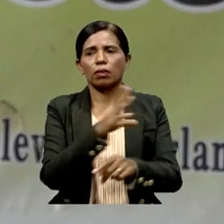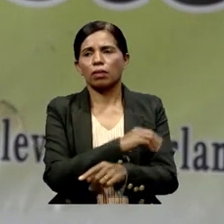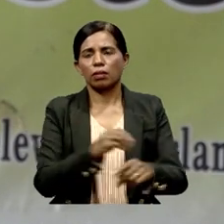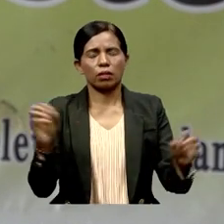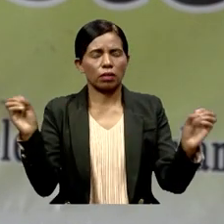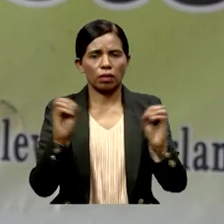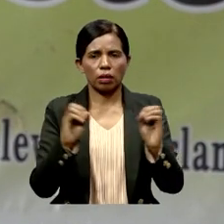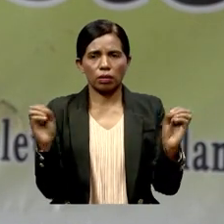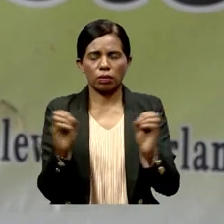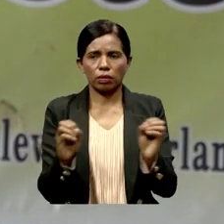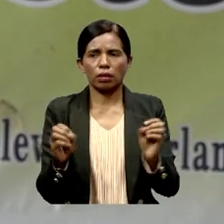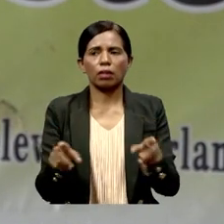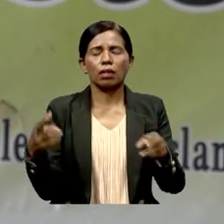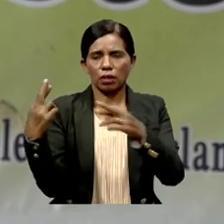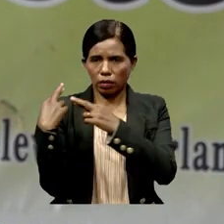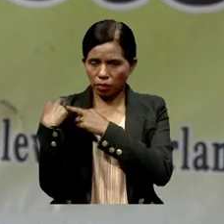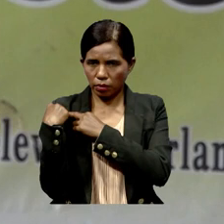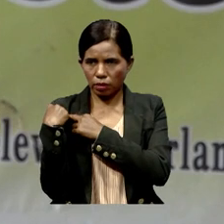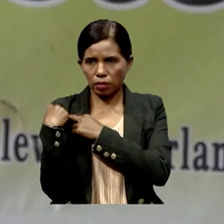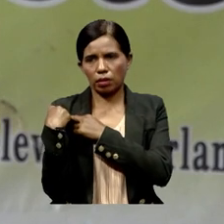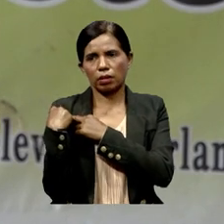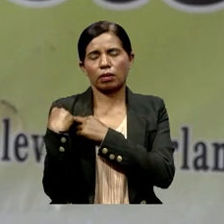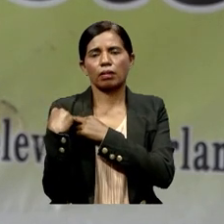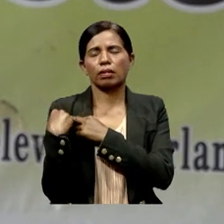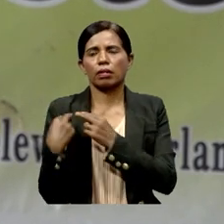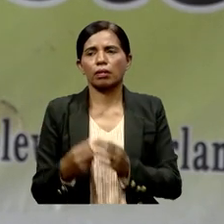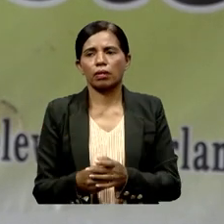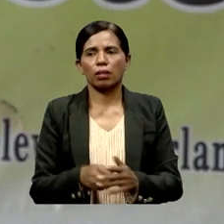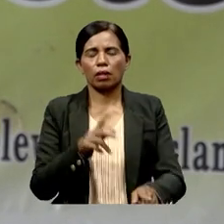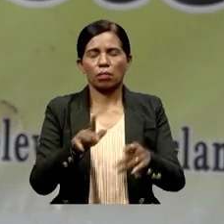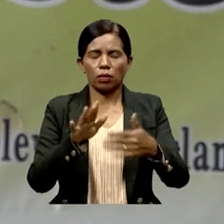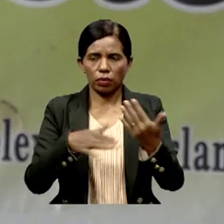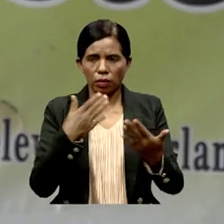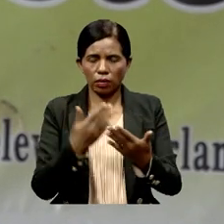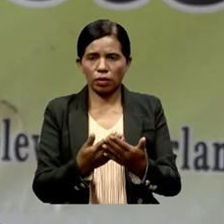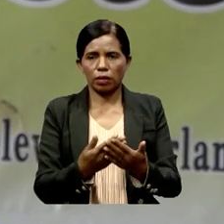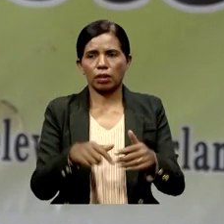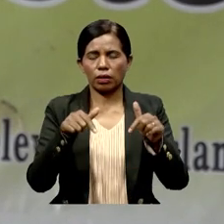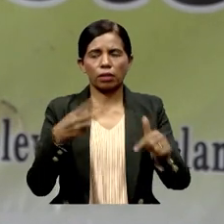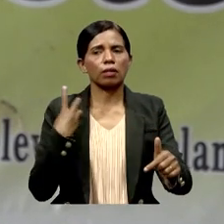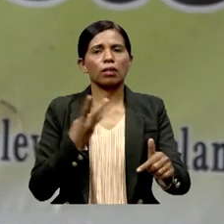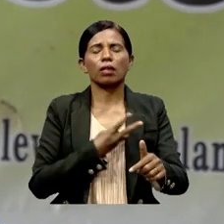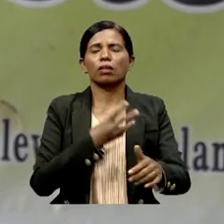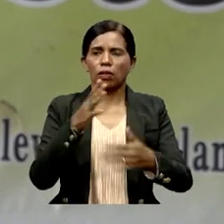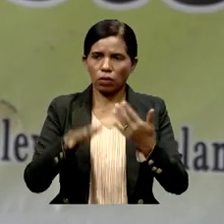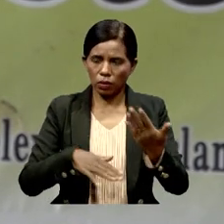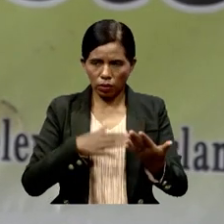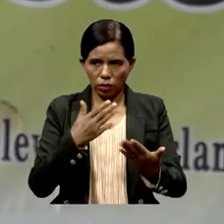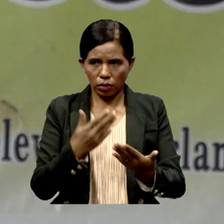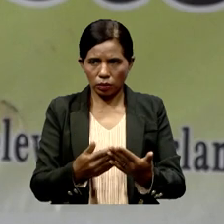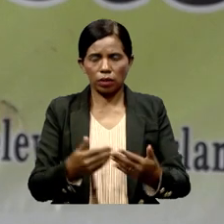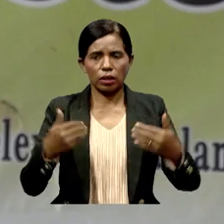laos mos responsabilidade povo niang tomak ida ne ita hot-hotu